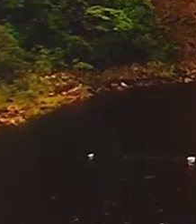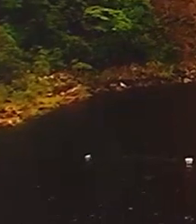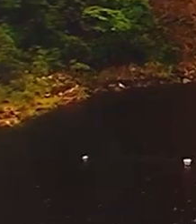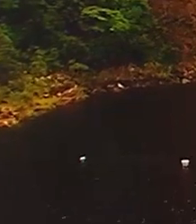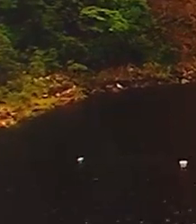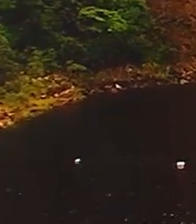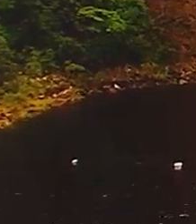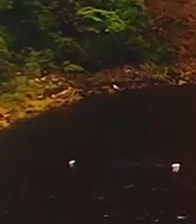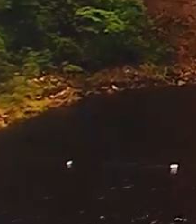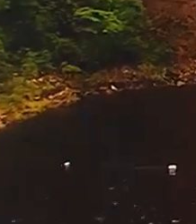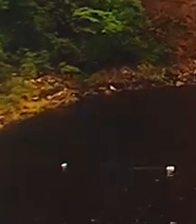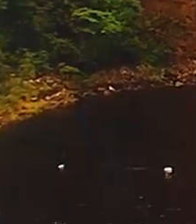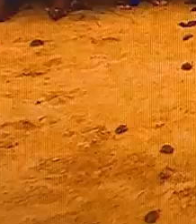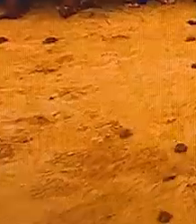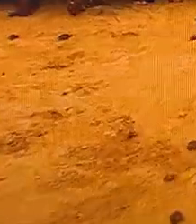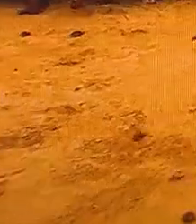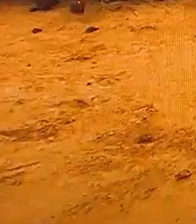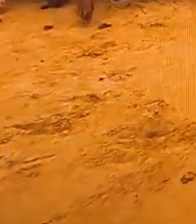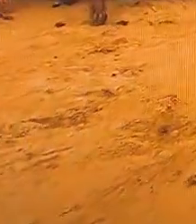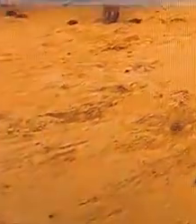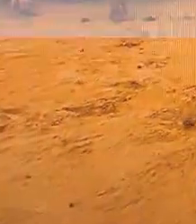o nosso mundo vai ficar cada vez melhor.